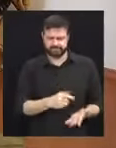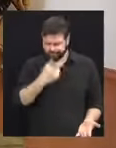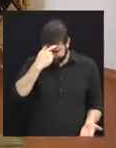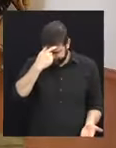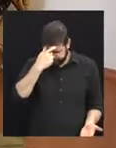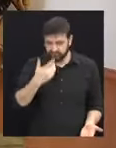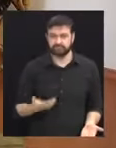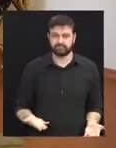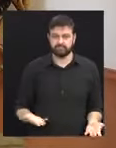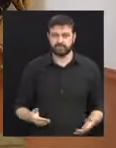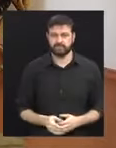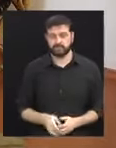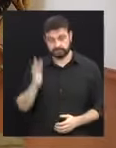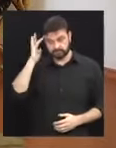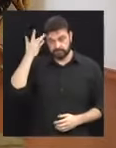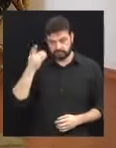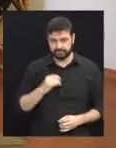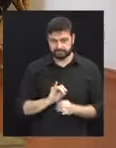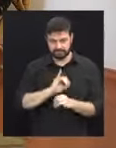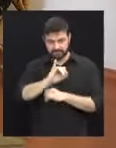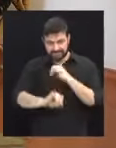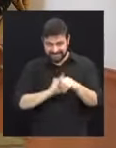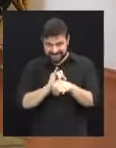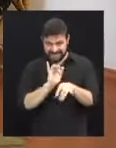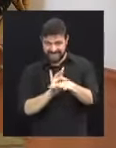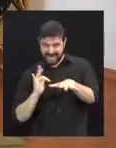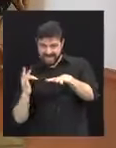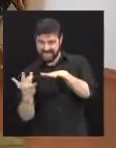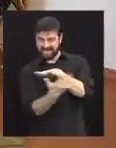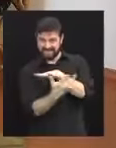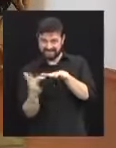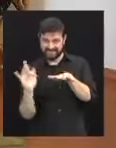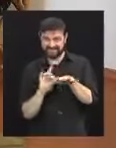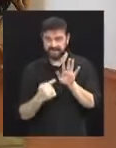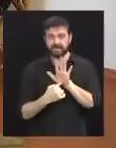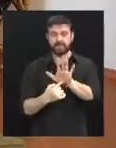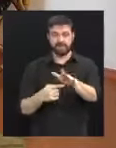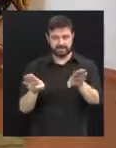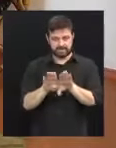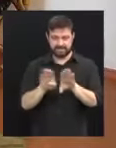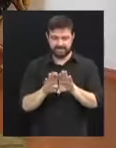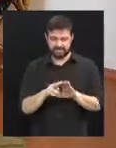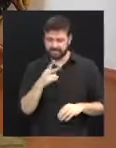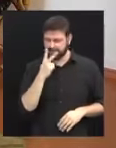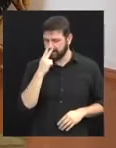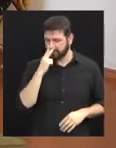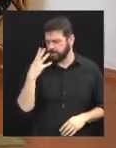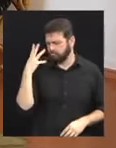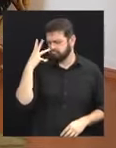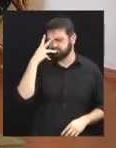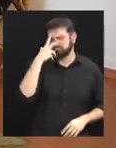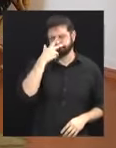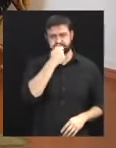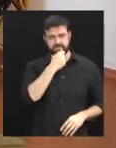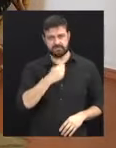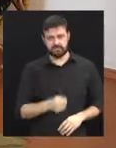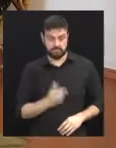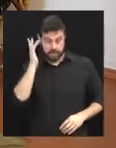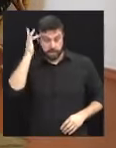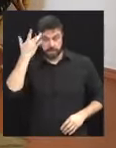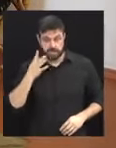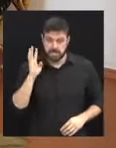acho que a internet, as redes sociais trazem um pouco desse glamour, de achar que